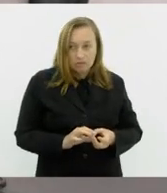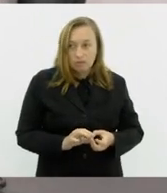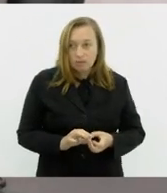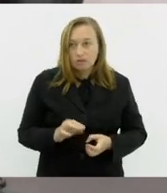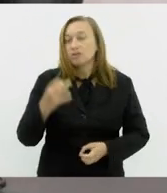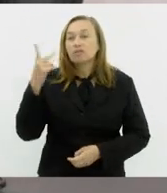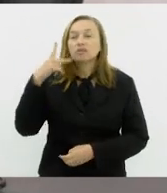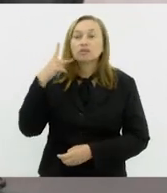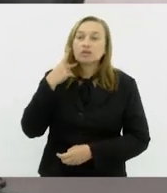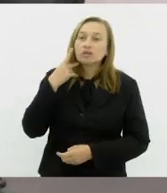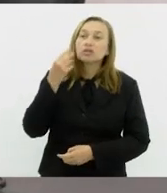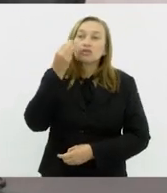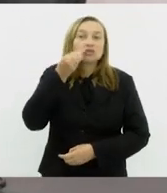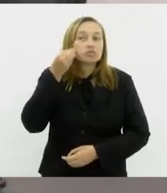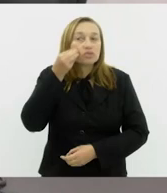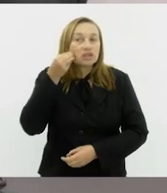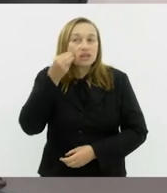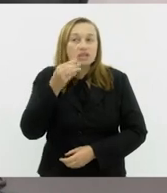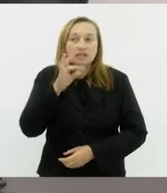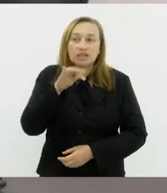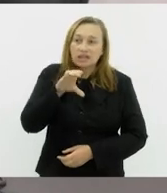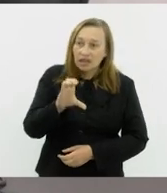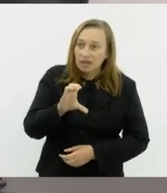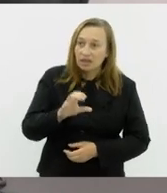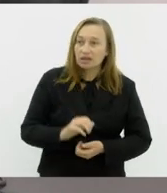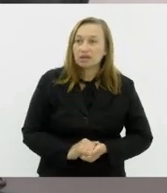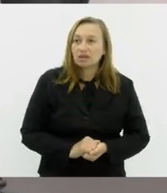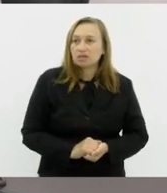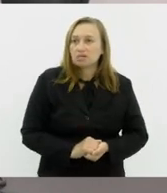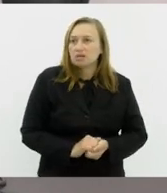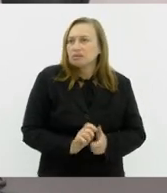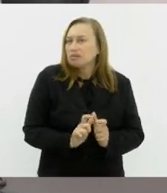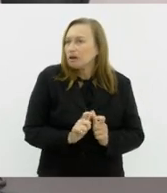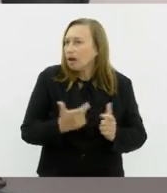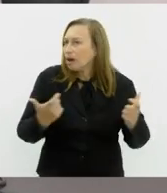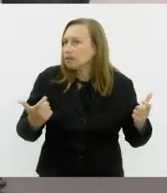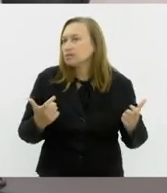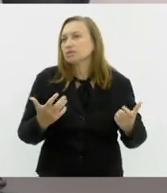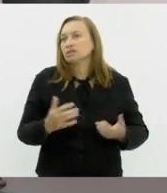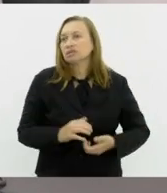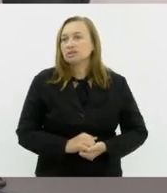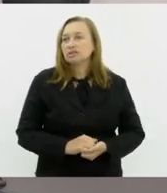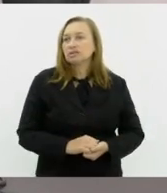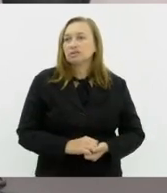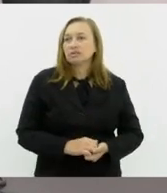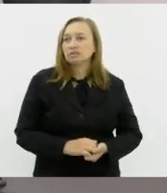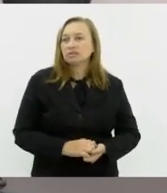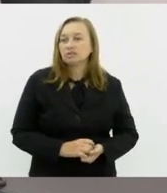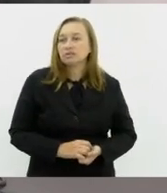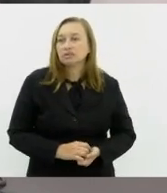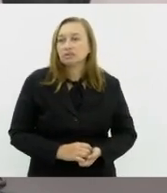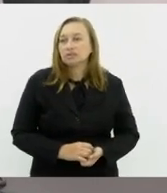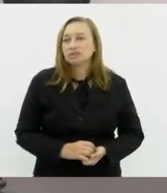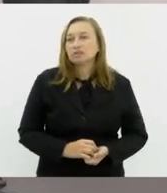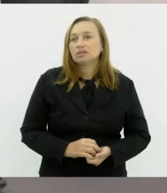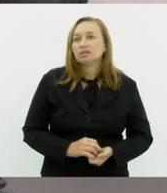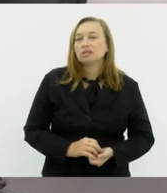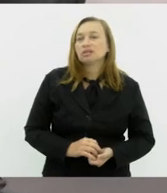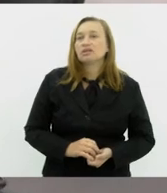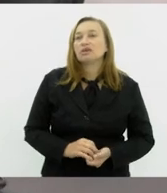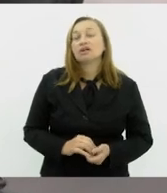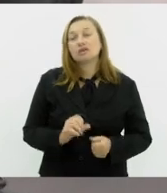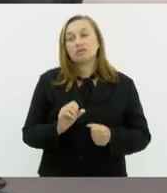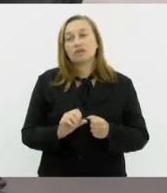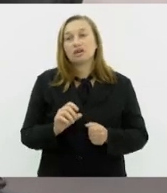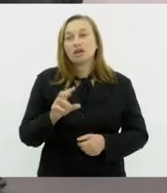tenho uma larga experiência de TACs, TACs bilionários, alguns deles, né? O TAC que a gente fez com a Reduc foi um